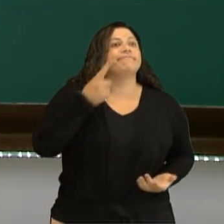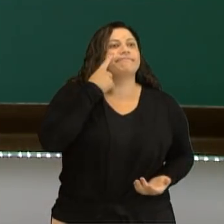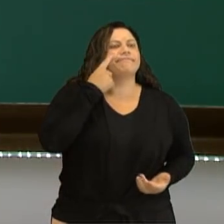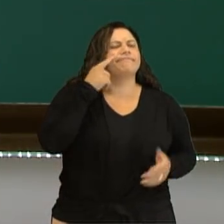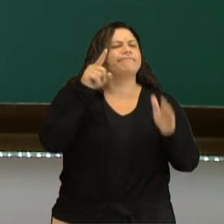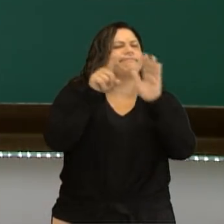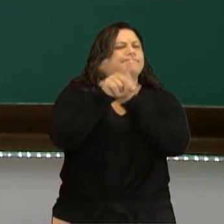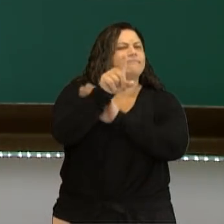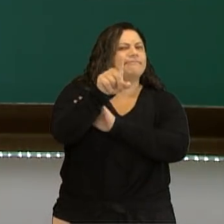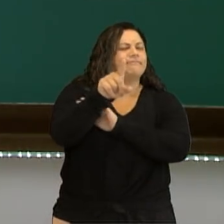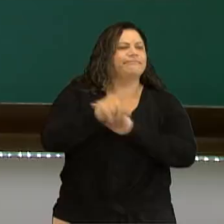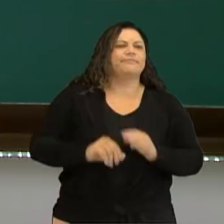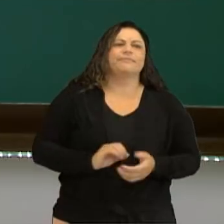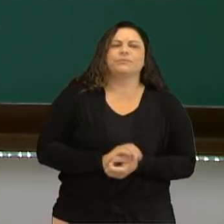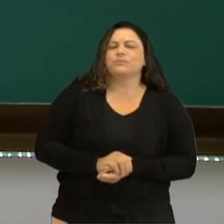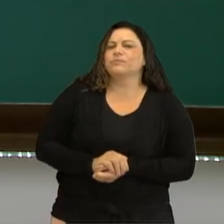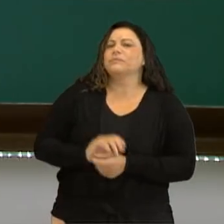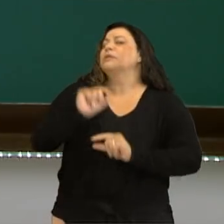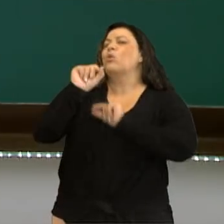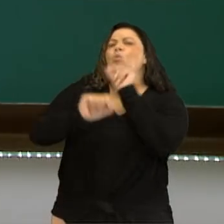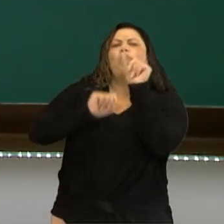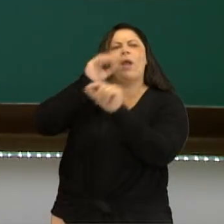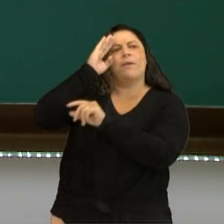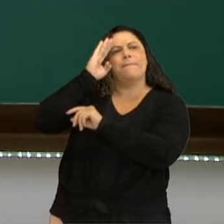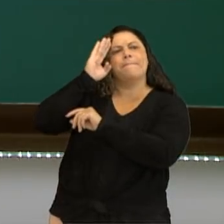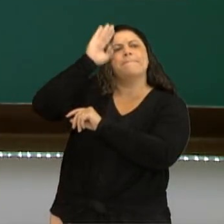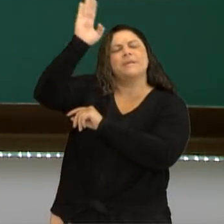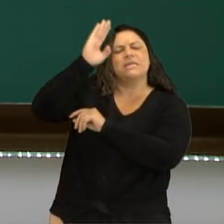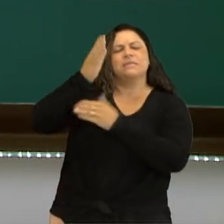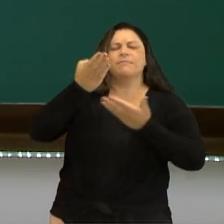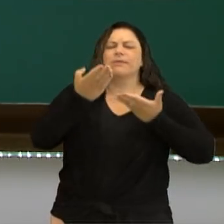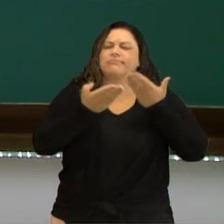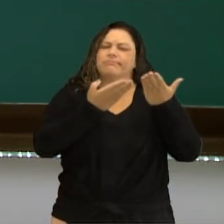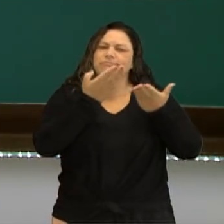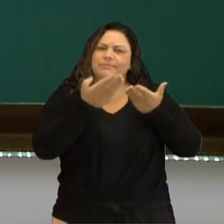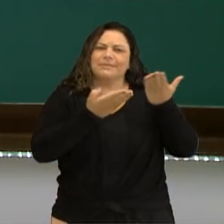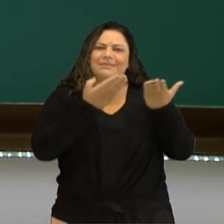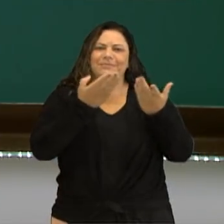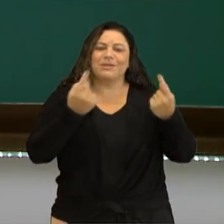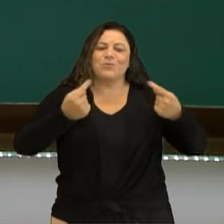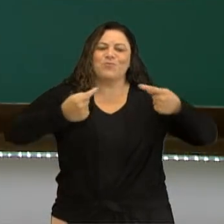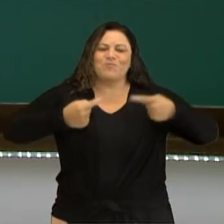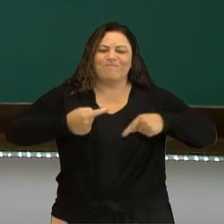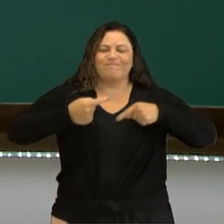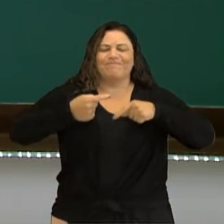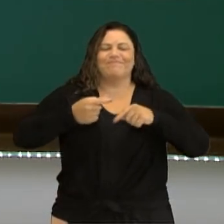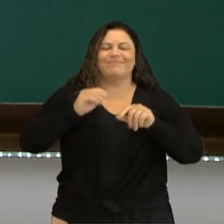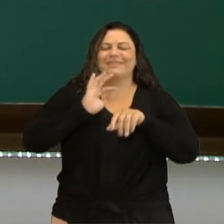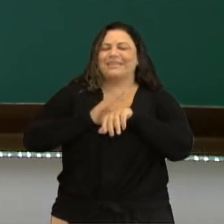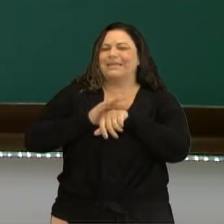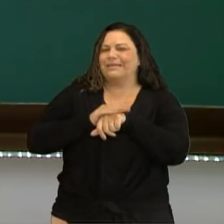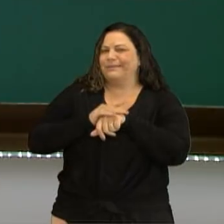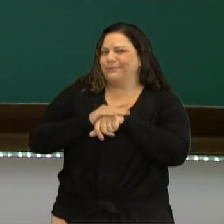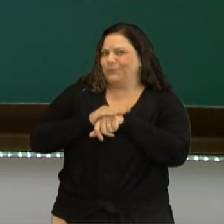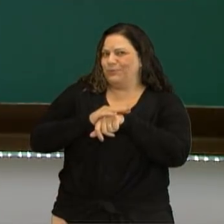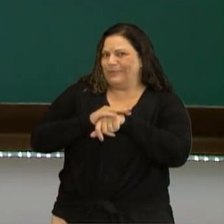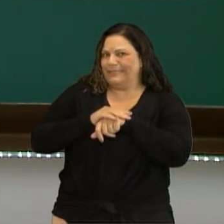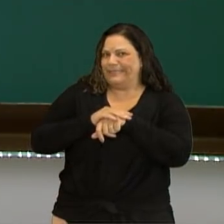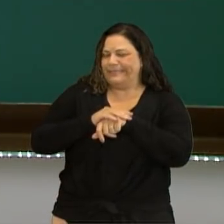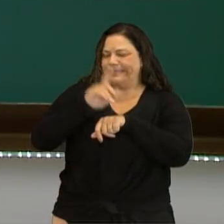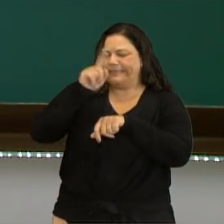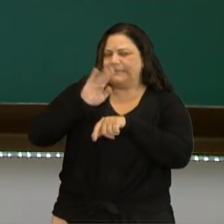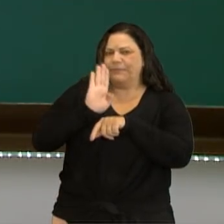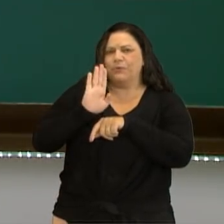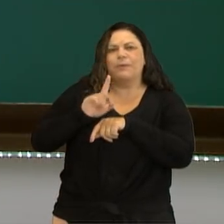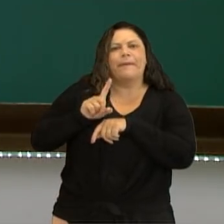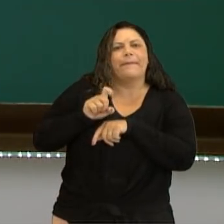para você. Qual será o principal tratamento usado contra as doenças causadas por bactérias? Então relacione essa